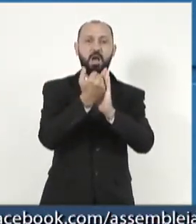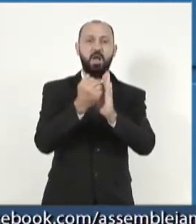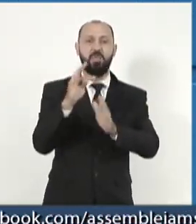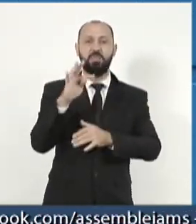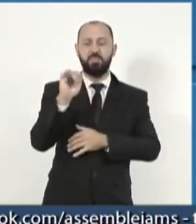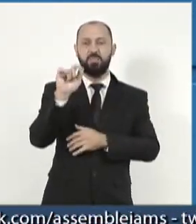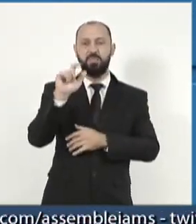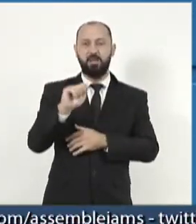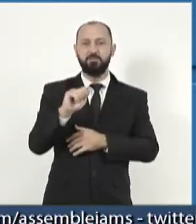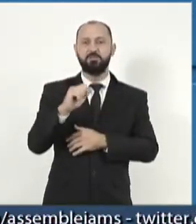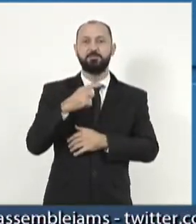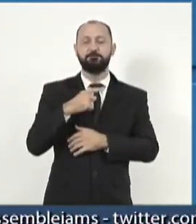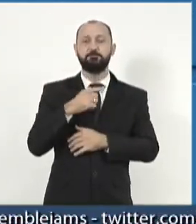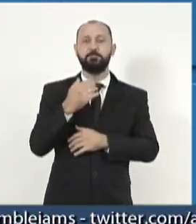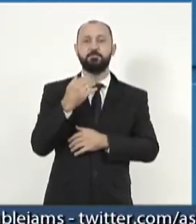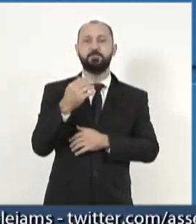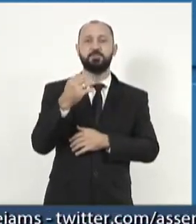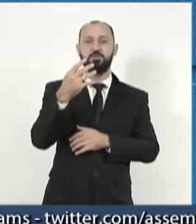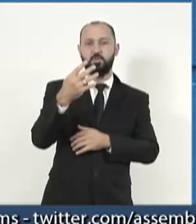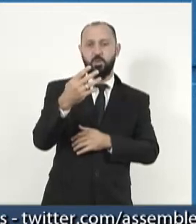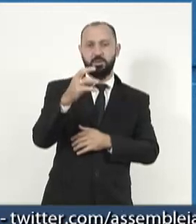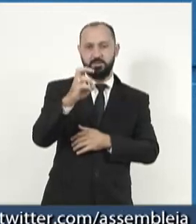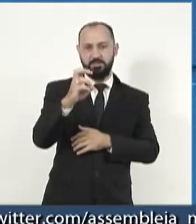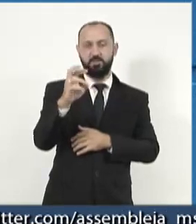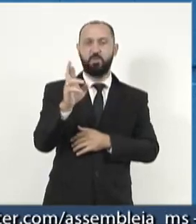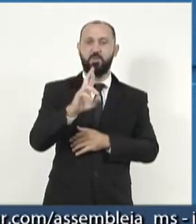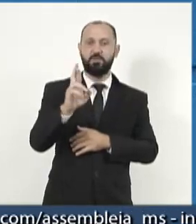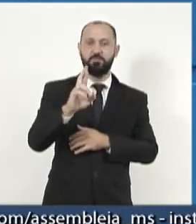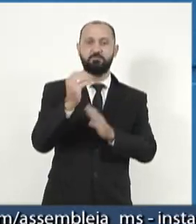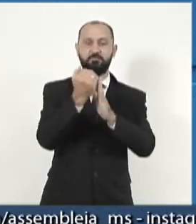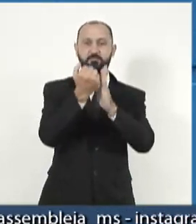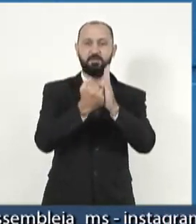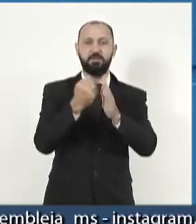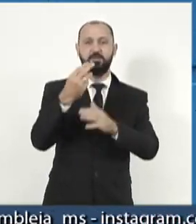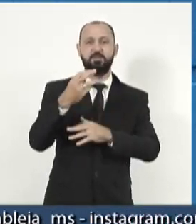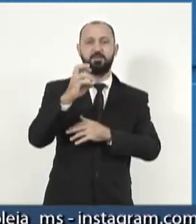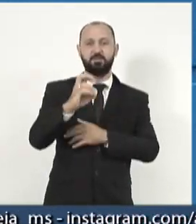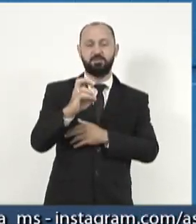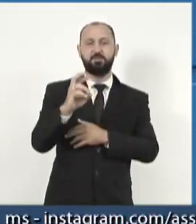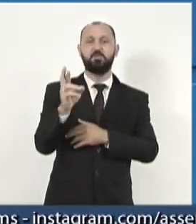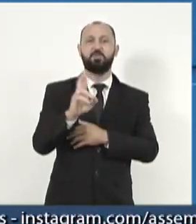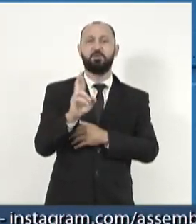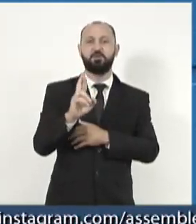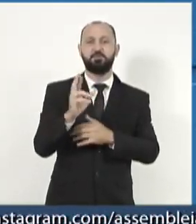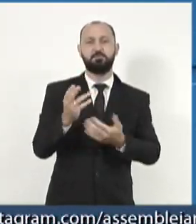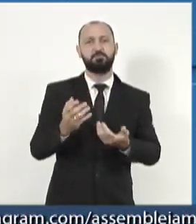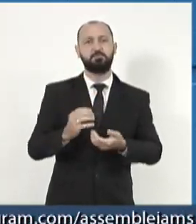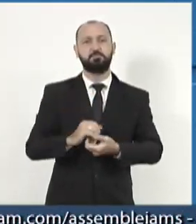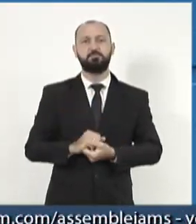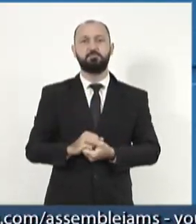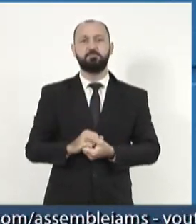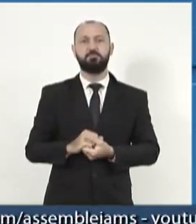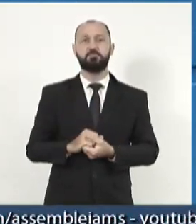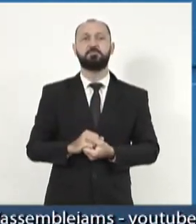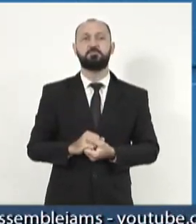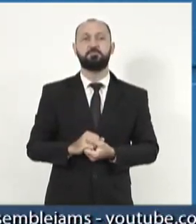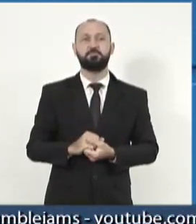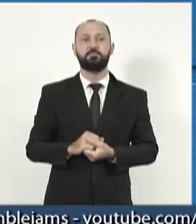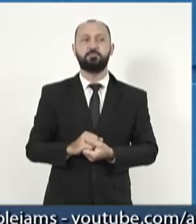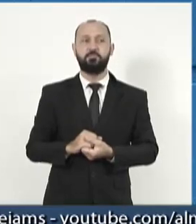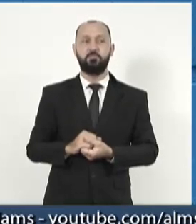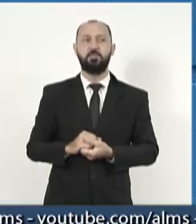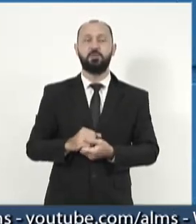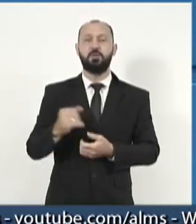na reunião, senhor presidente, nós pedimos uma contrapartida da CACEMES para aliviar para o